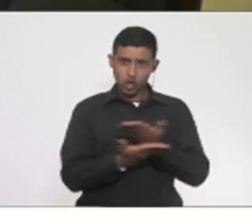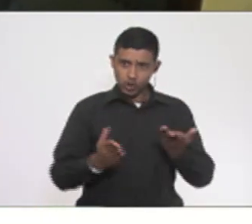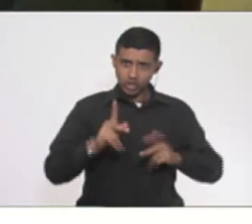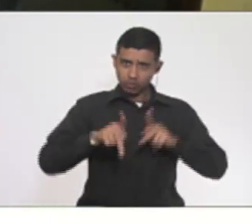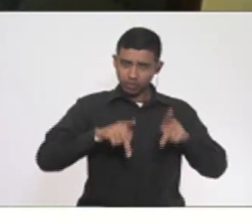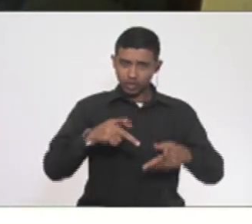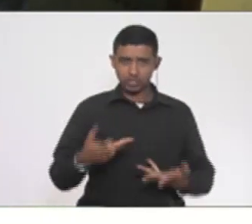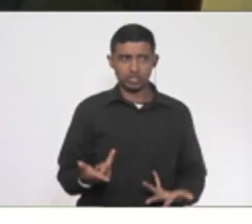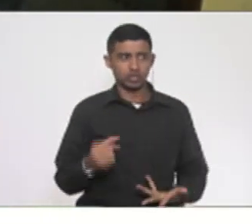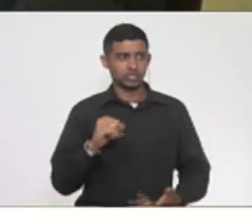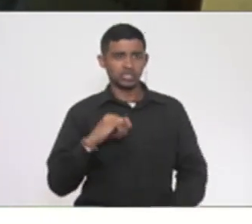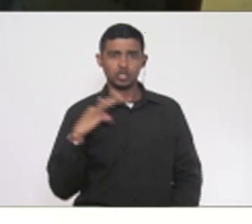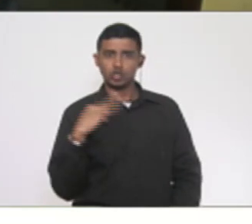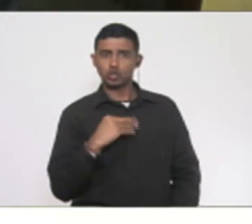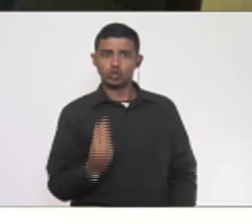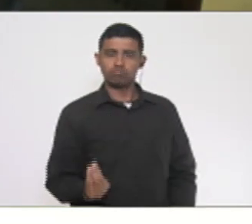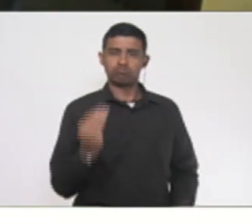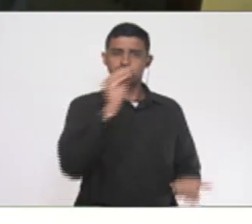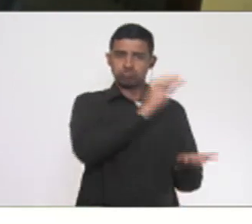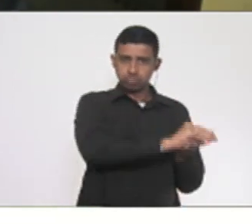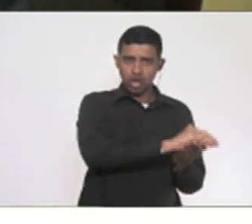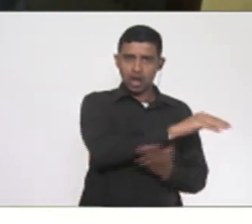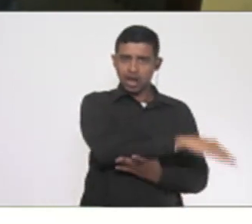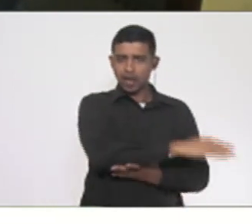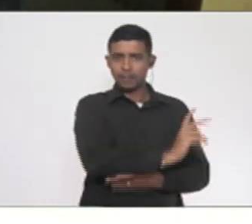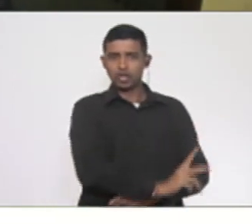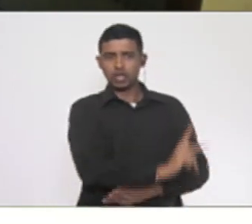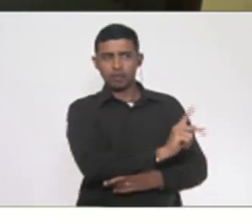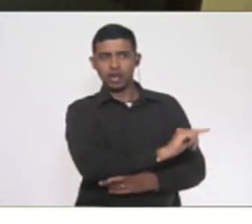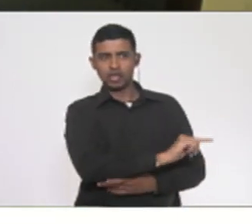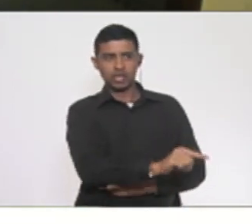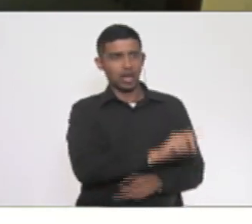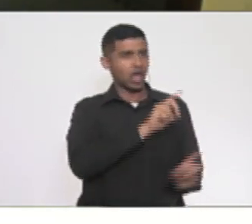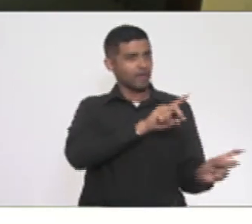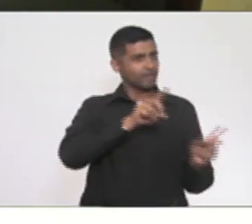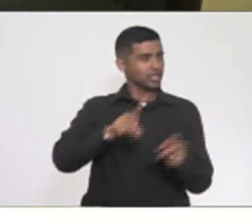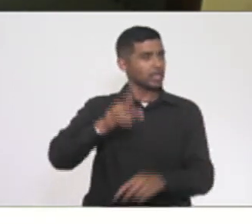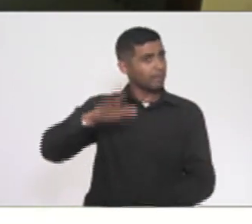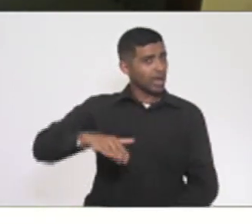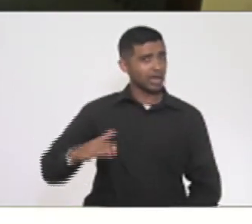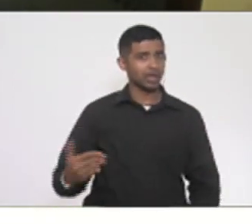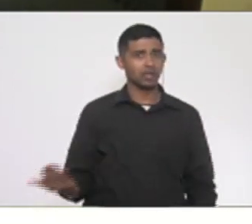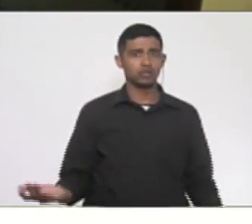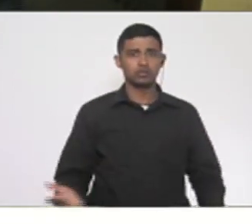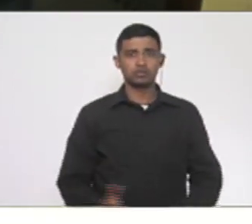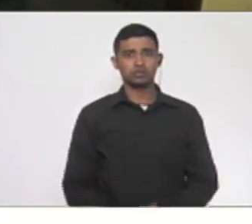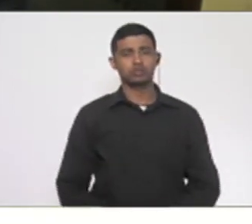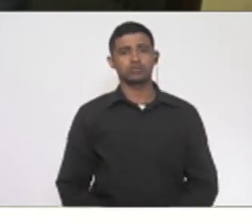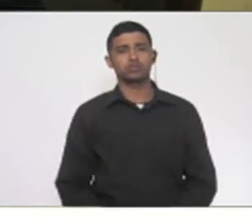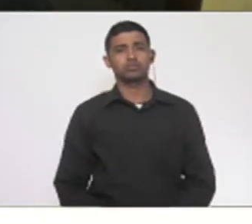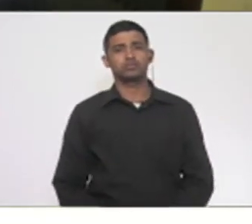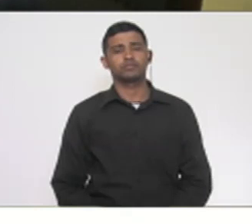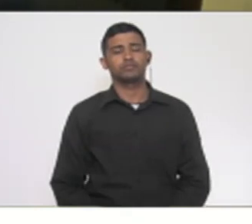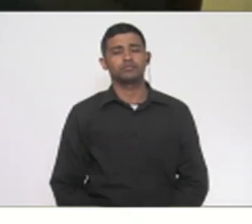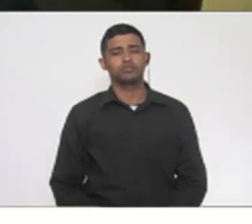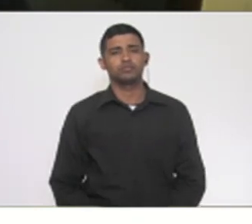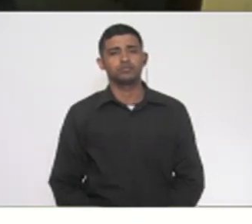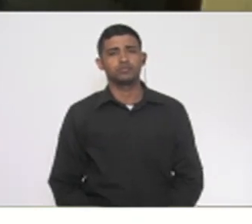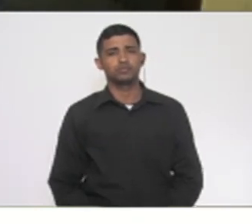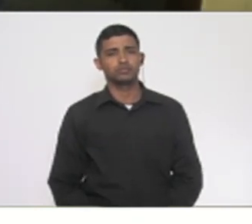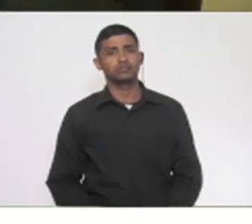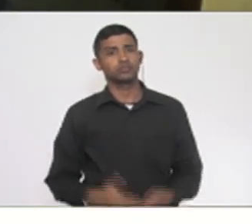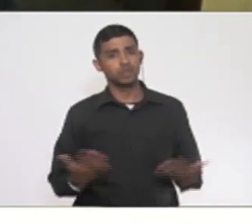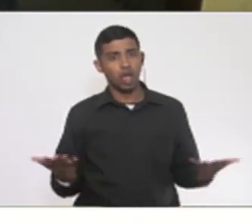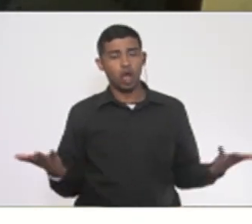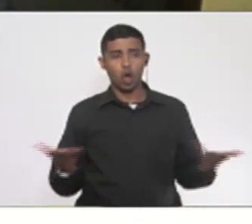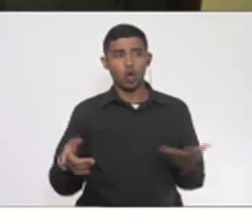tudo está na mão da Petrobras, o mínimo que ela tinha que fazer é estar vendendo pelo menos um pouquinho mais barato. E não. Então, hoje, com essas medidas que estão